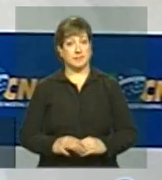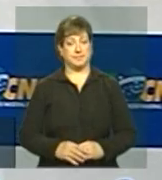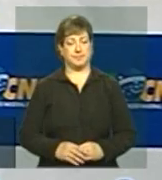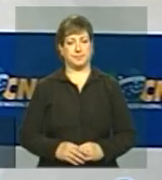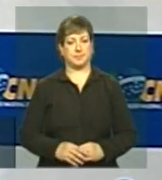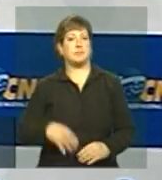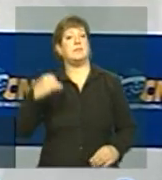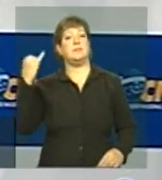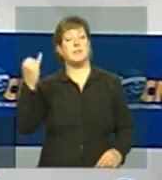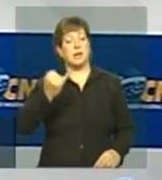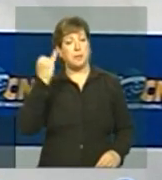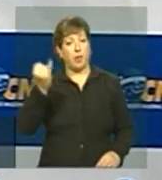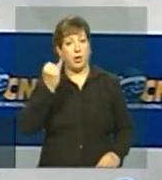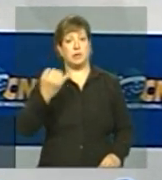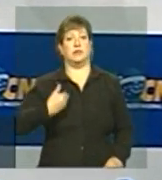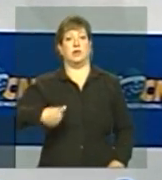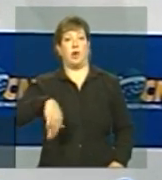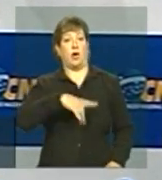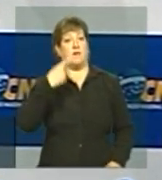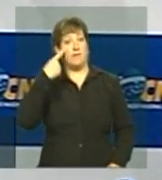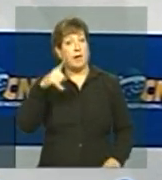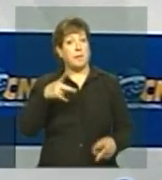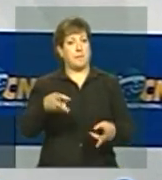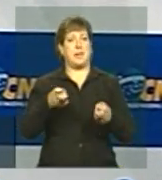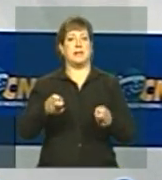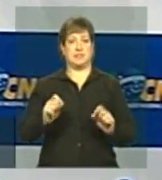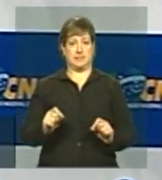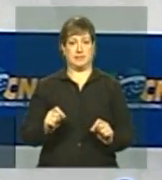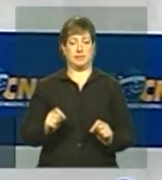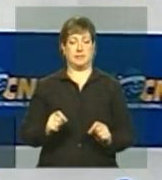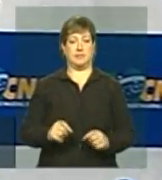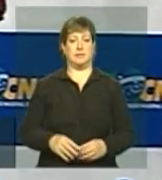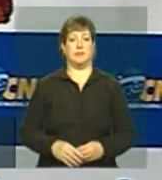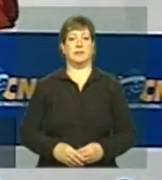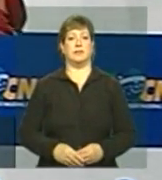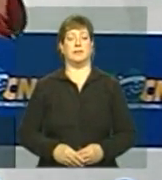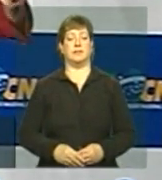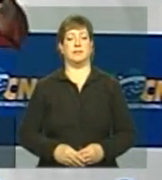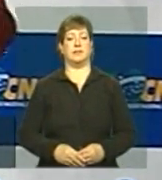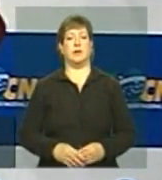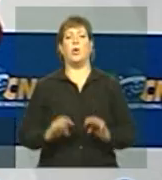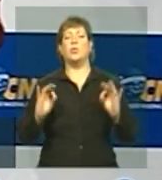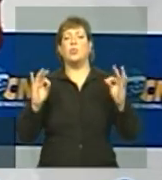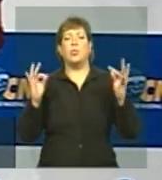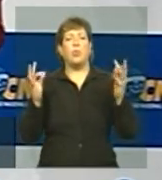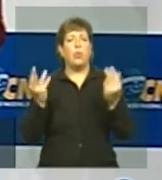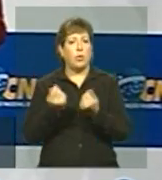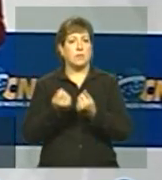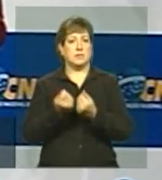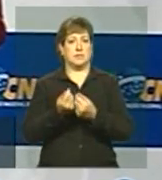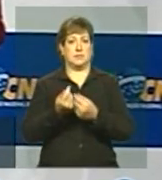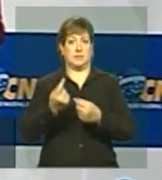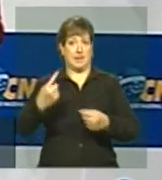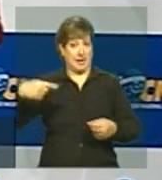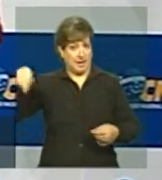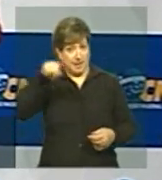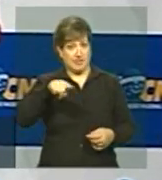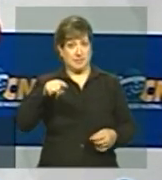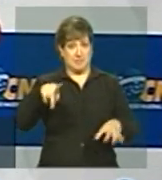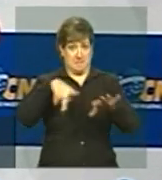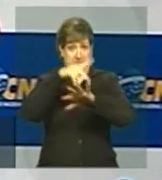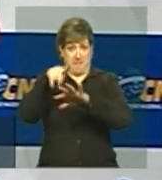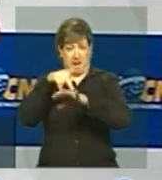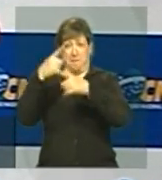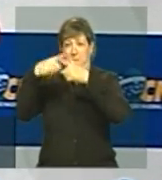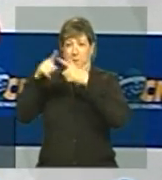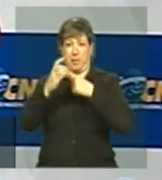é importante que a gente perceba que todos eles acabarão saindo da crise.